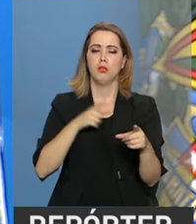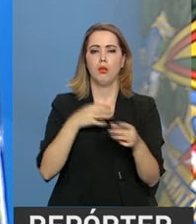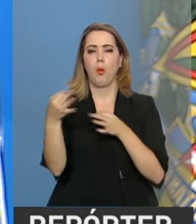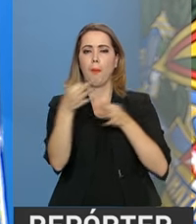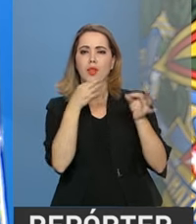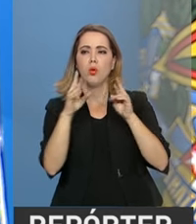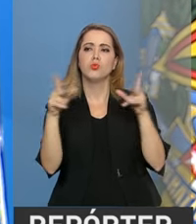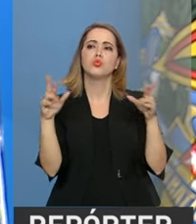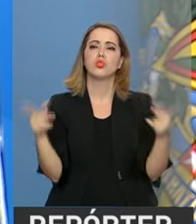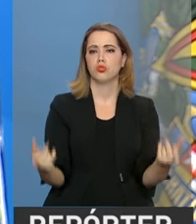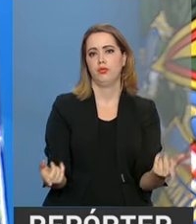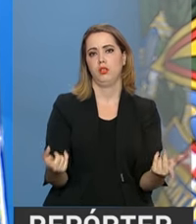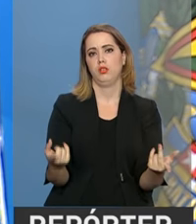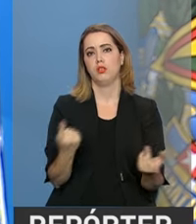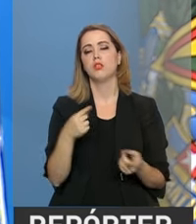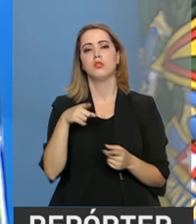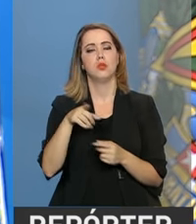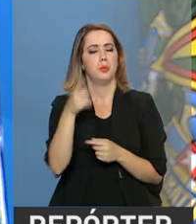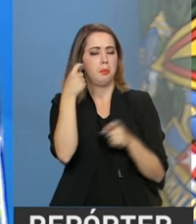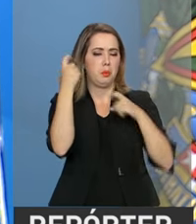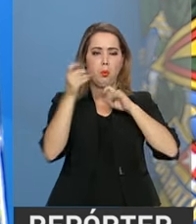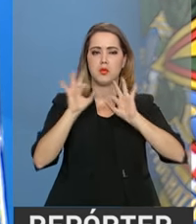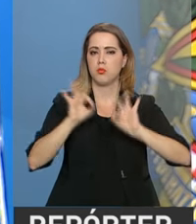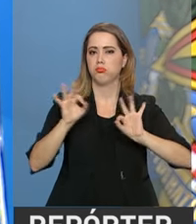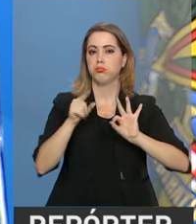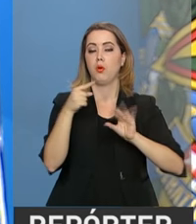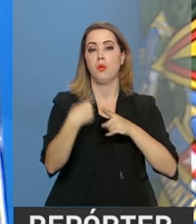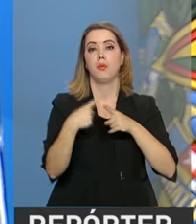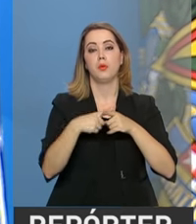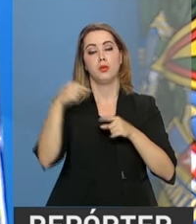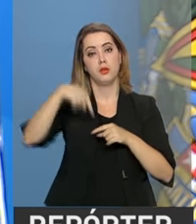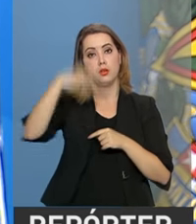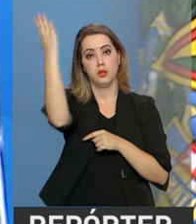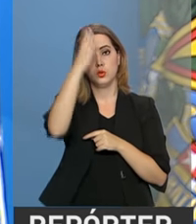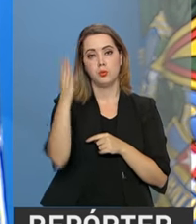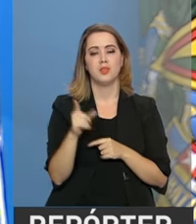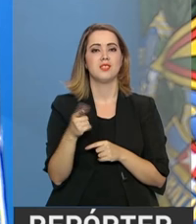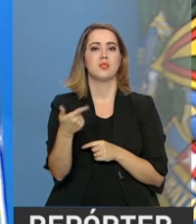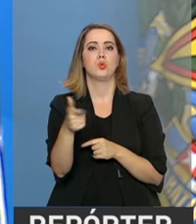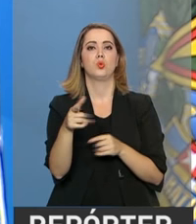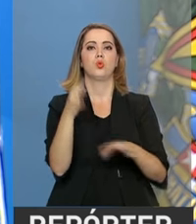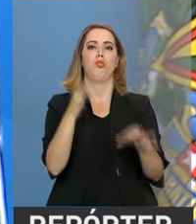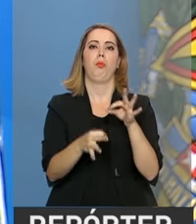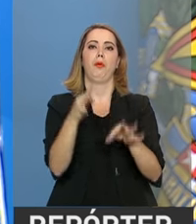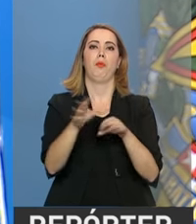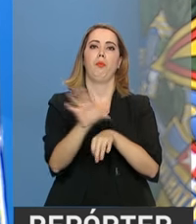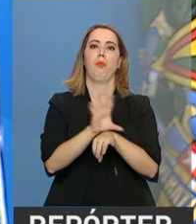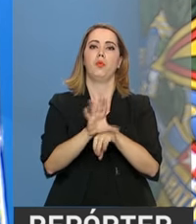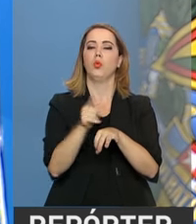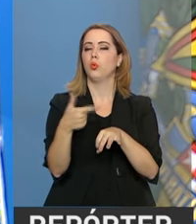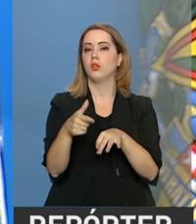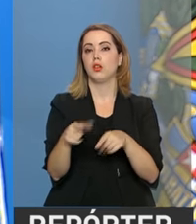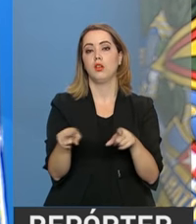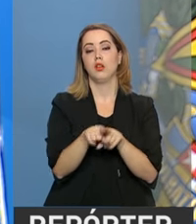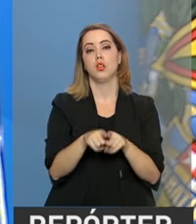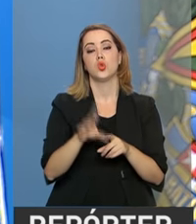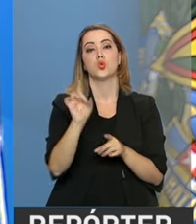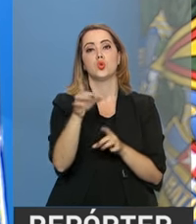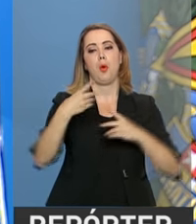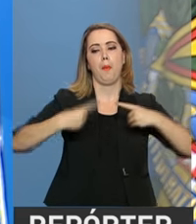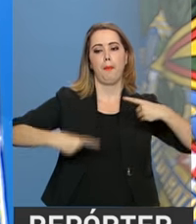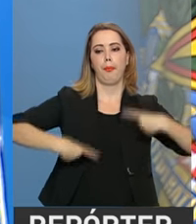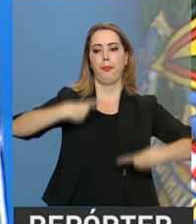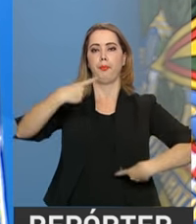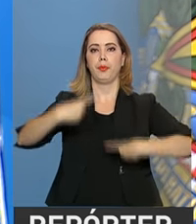se incomode com a oposição, porque no Brasil a tese de oposição não é uma tese jurídica, é uma tese política. A tese de